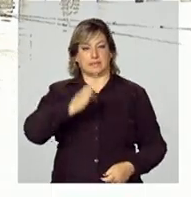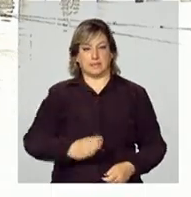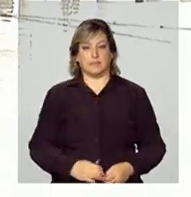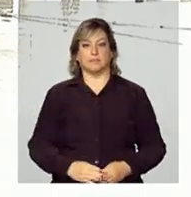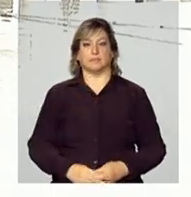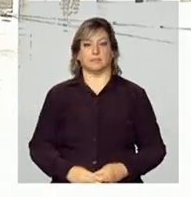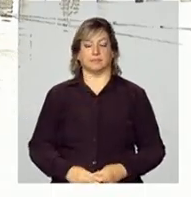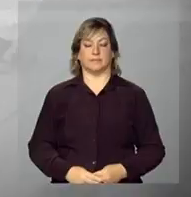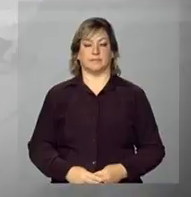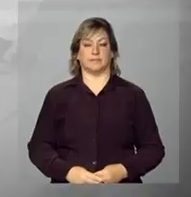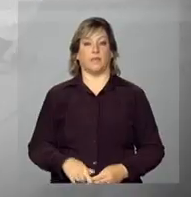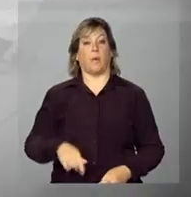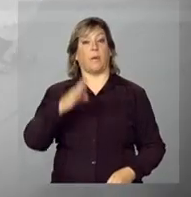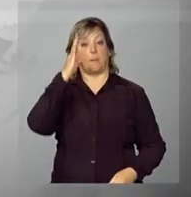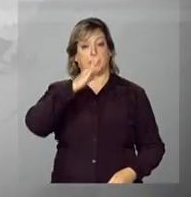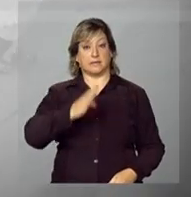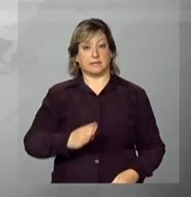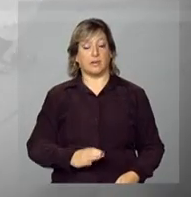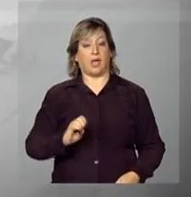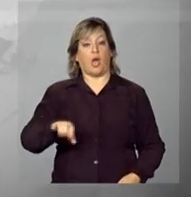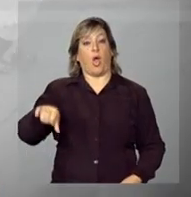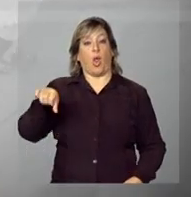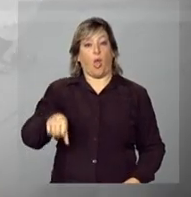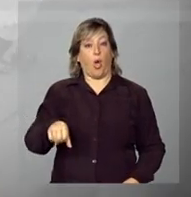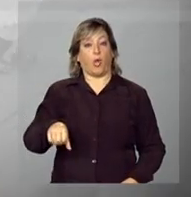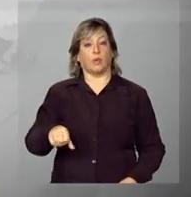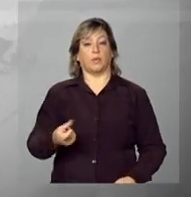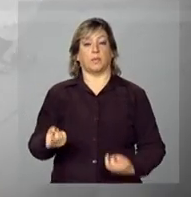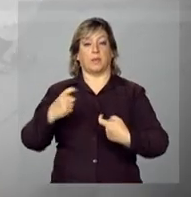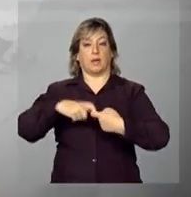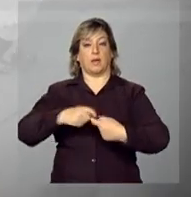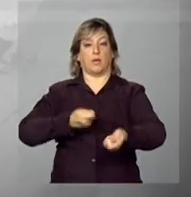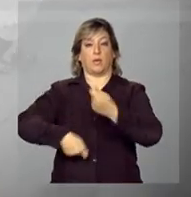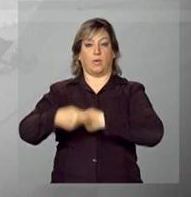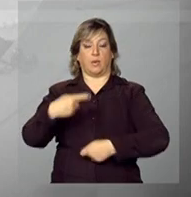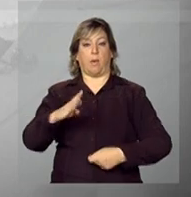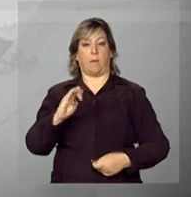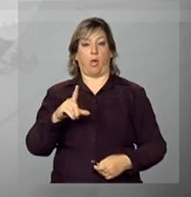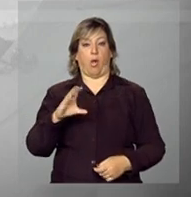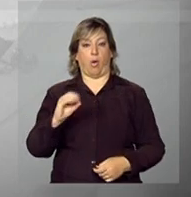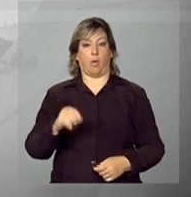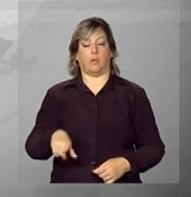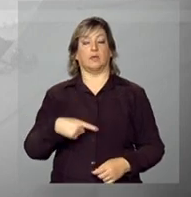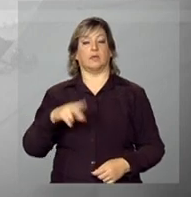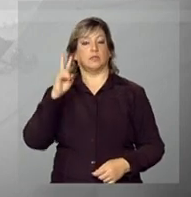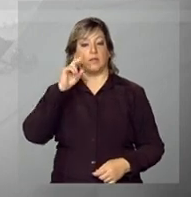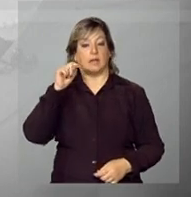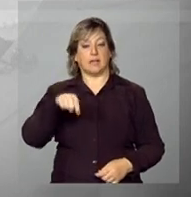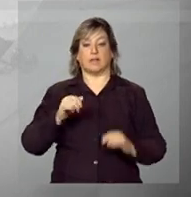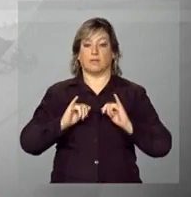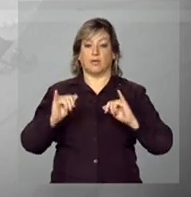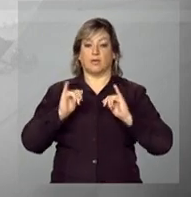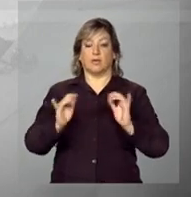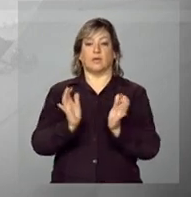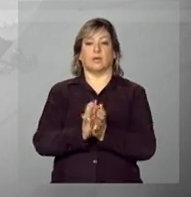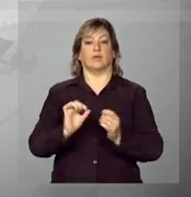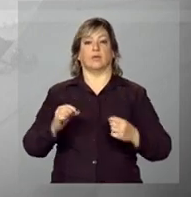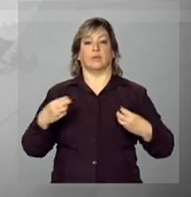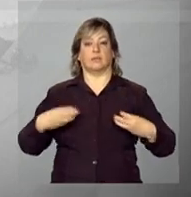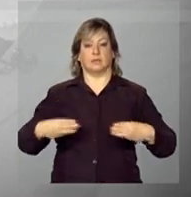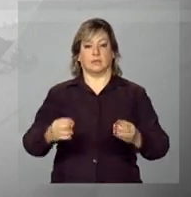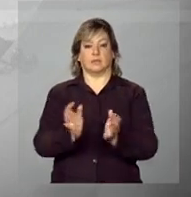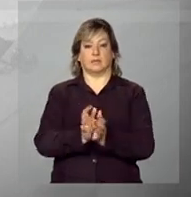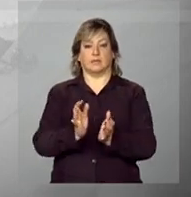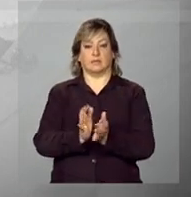Brasil e o Brasil é o nono parceiro comercial do bloco segundo esses dados do ministério das